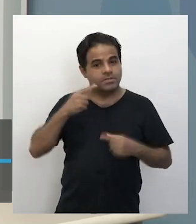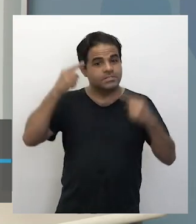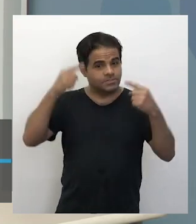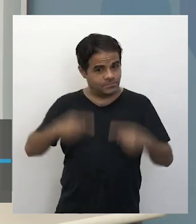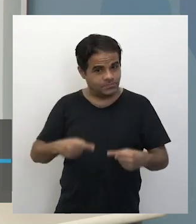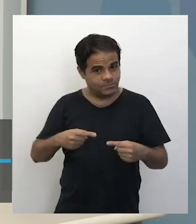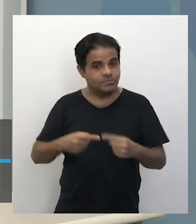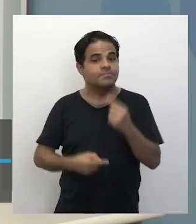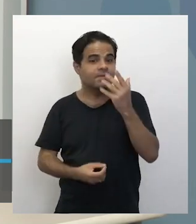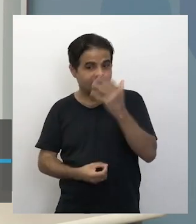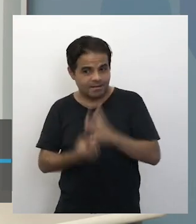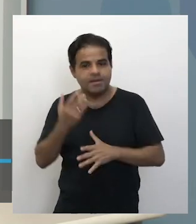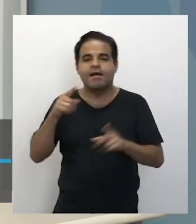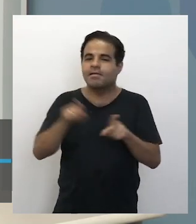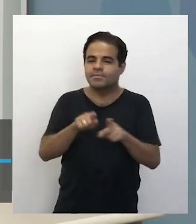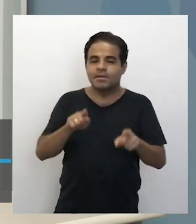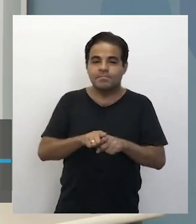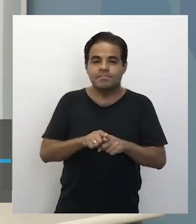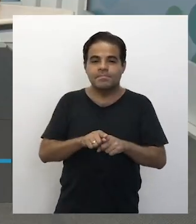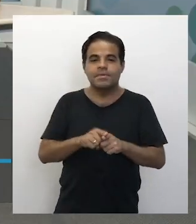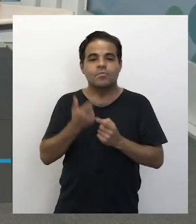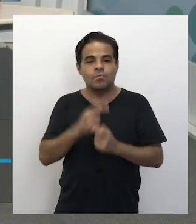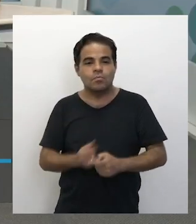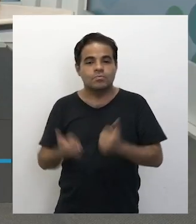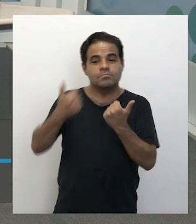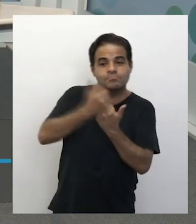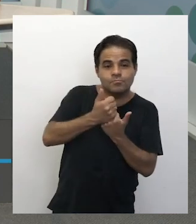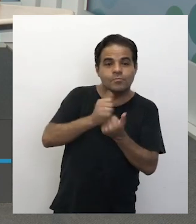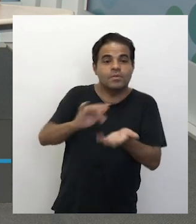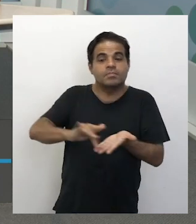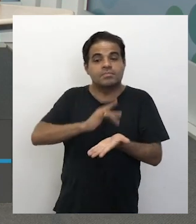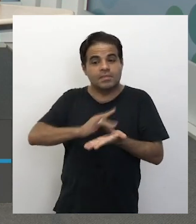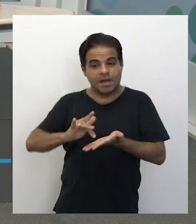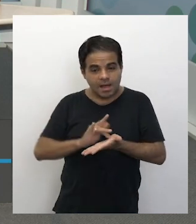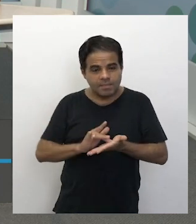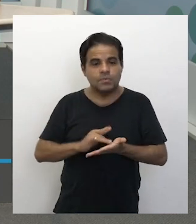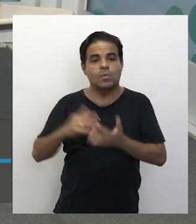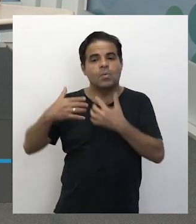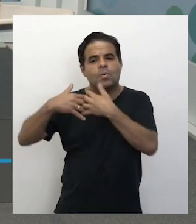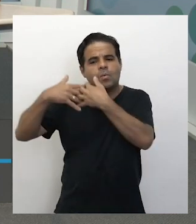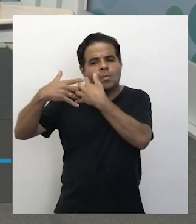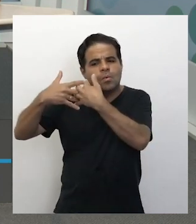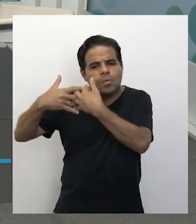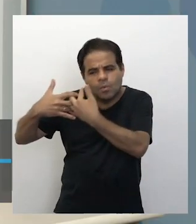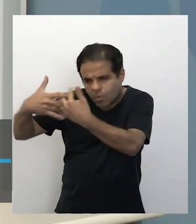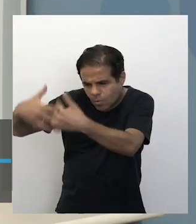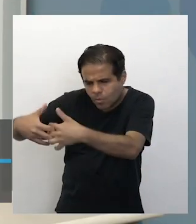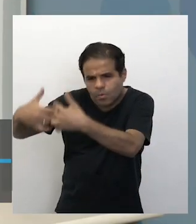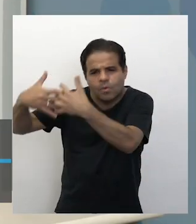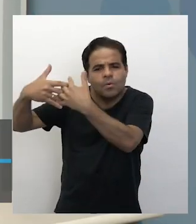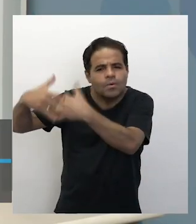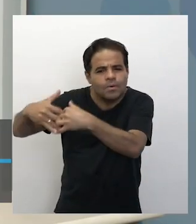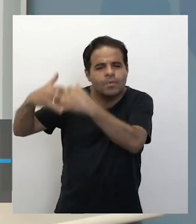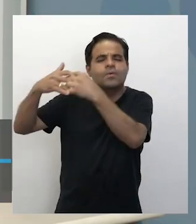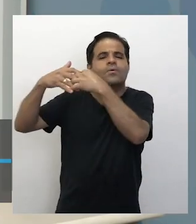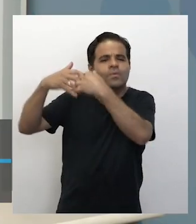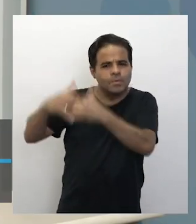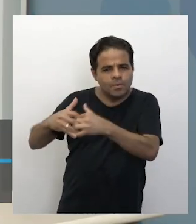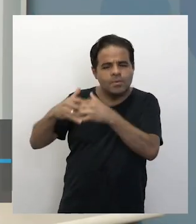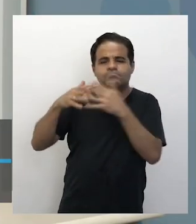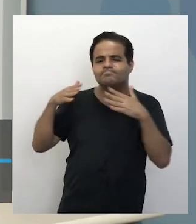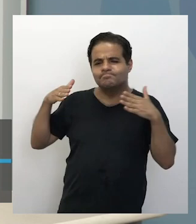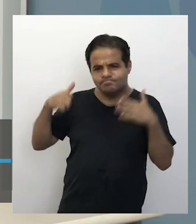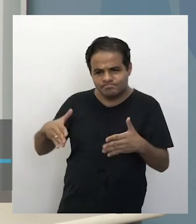um porta-tablet, não é, professor? Isso. Ó, pessoal, é um engajamento assim impressionante. Muito bem. Vamos